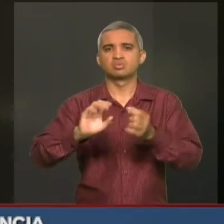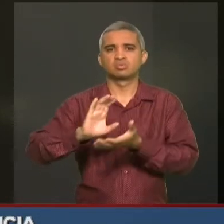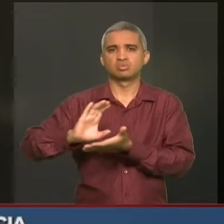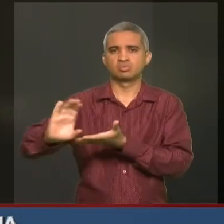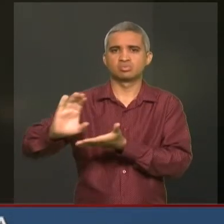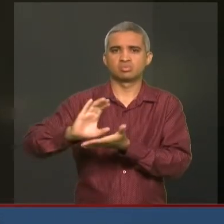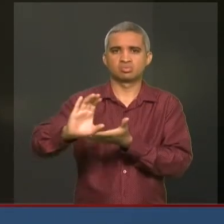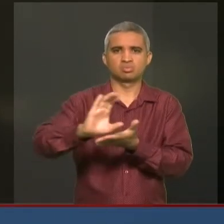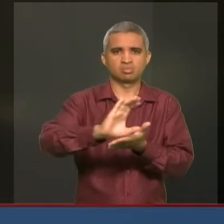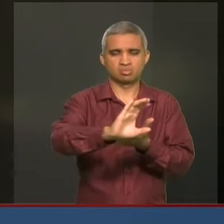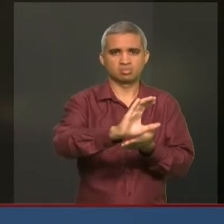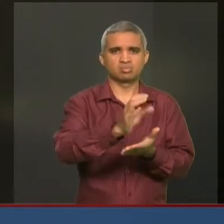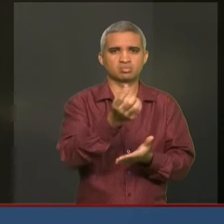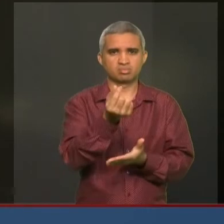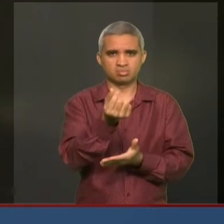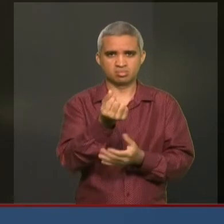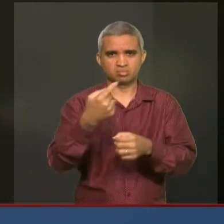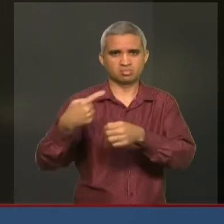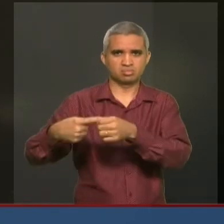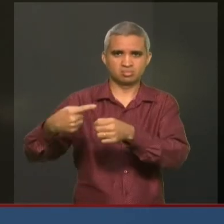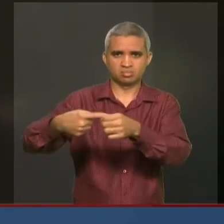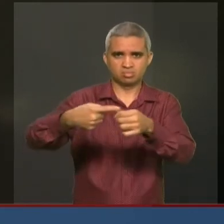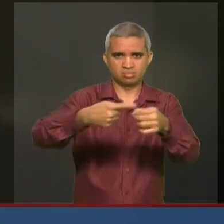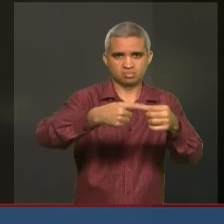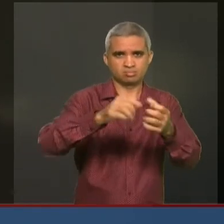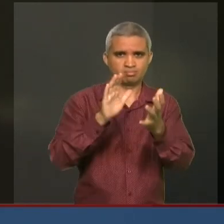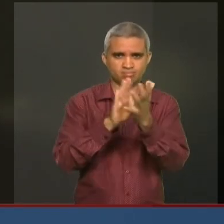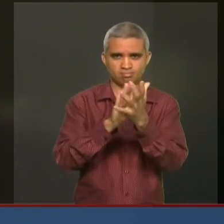alocação de recursos para os nossos municípios maranhenses. Parabéns, deputado Ciro Neto, por essa grande iniciativa.